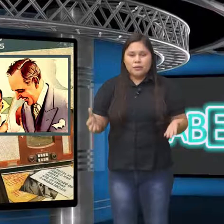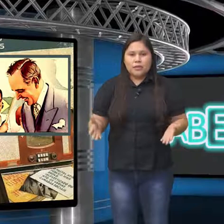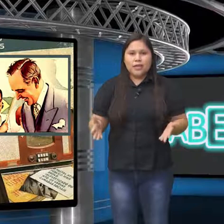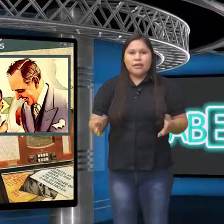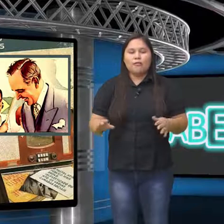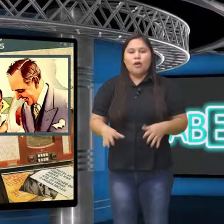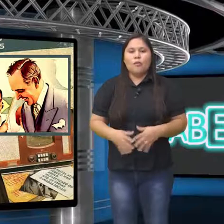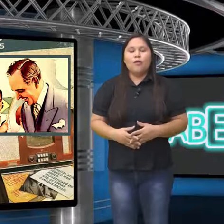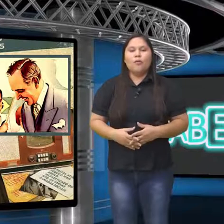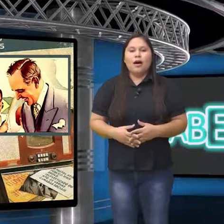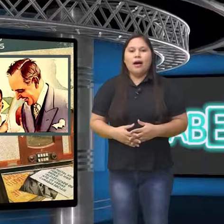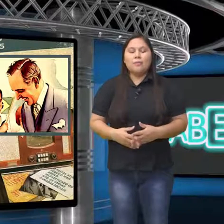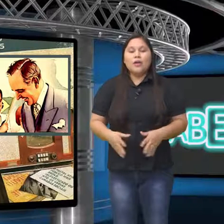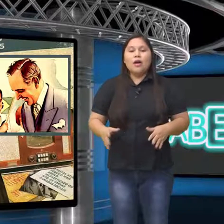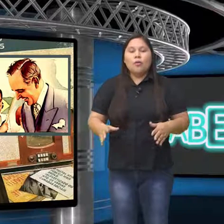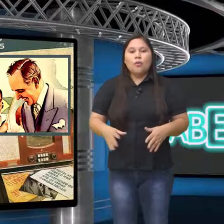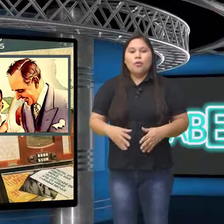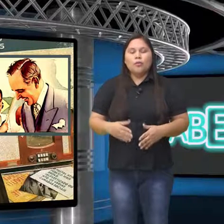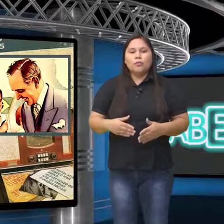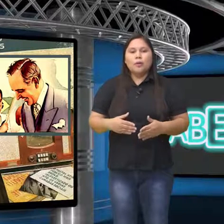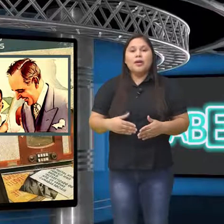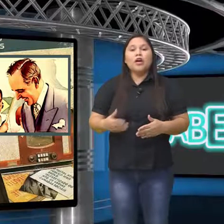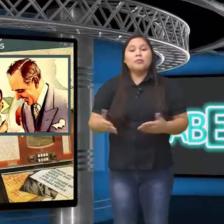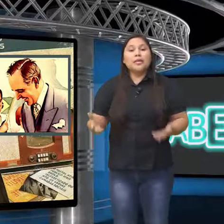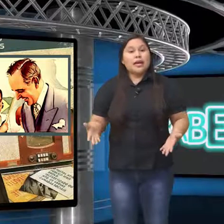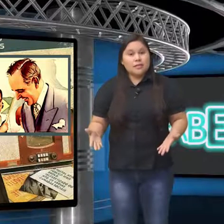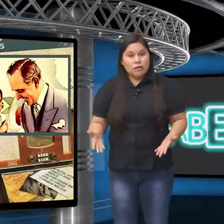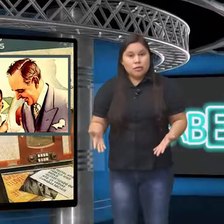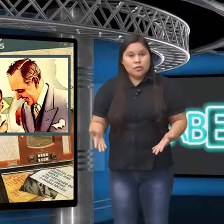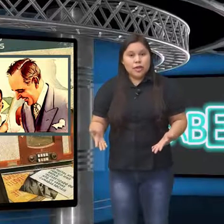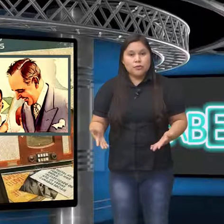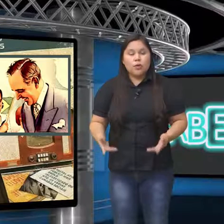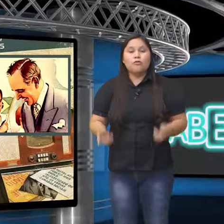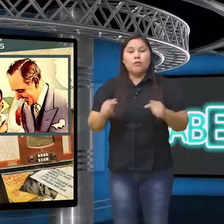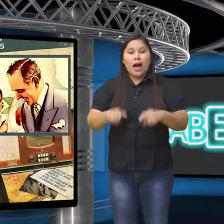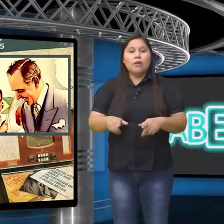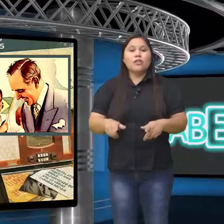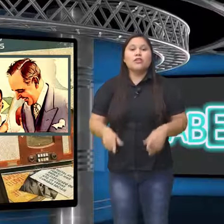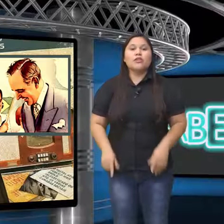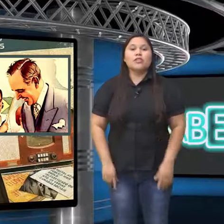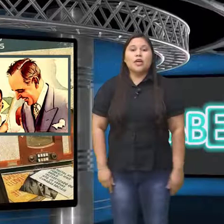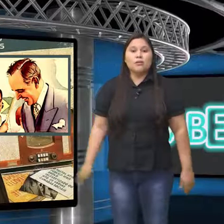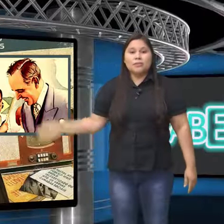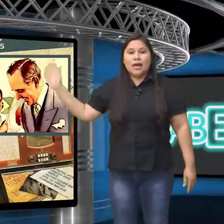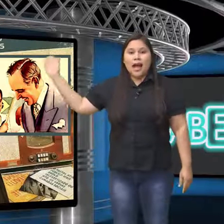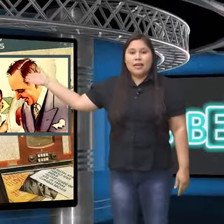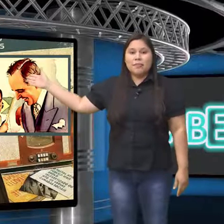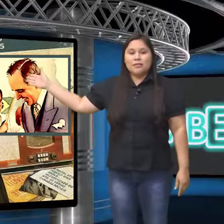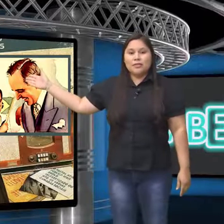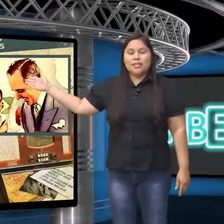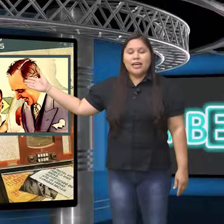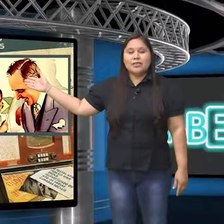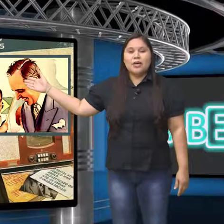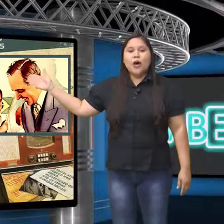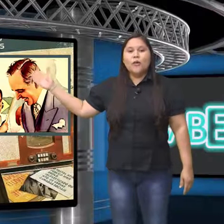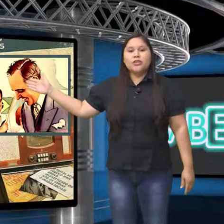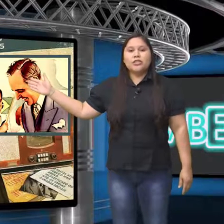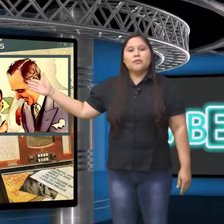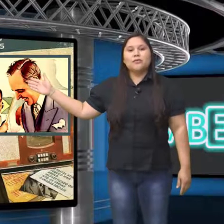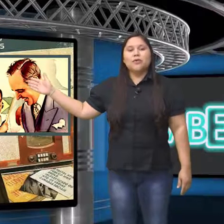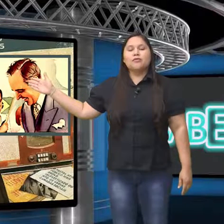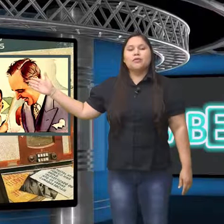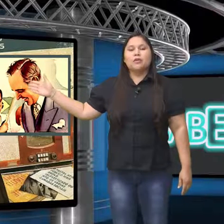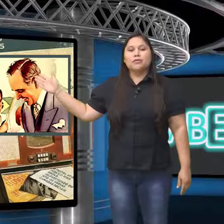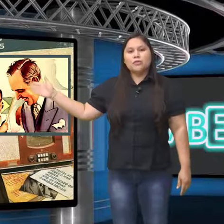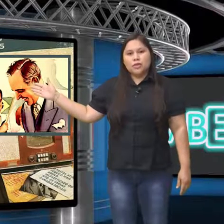deu, de certa forma, uma melhor explicação sobre o Estado Novo. A aula de hoje, então, aqui para vocês. O